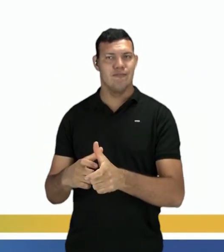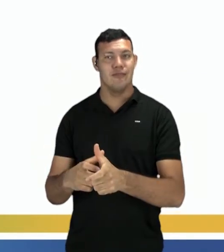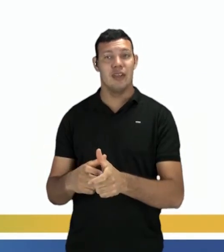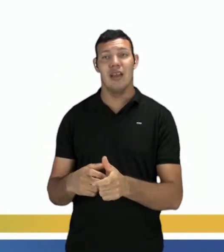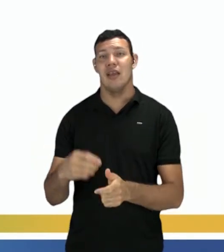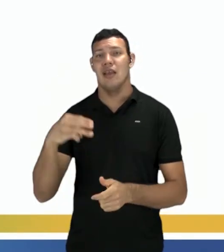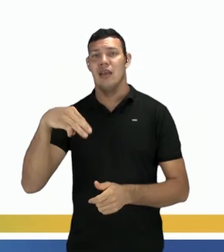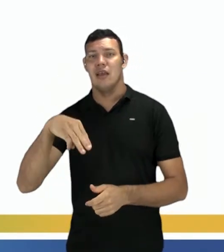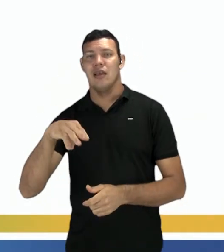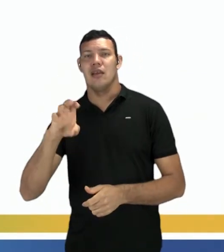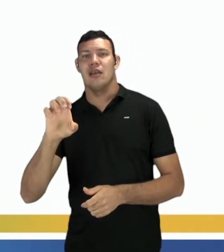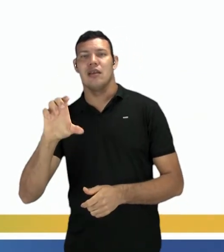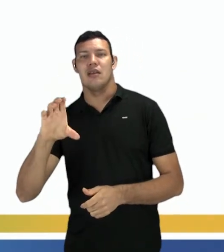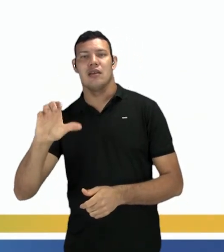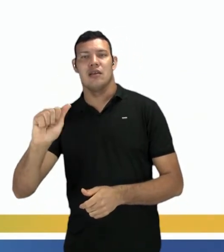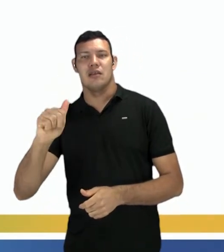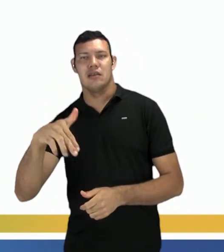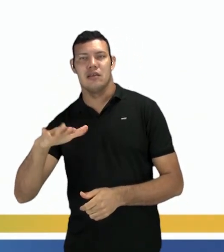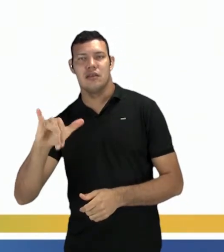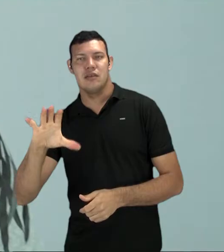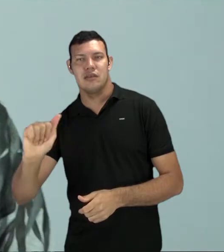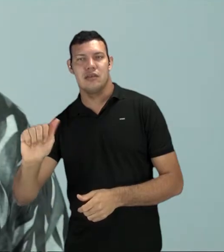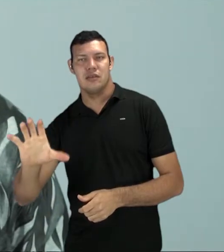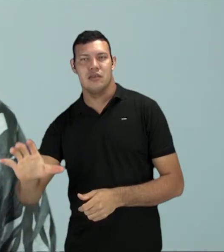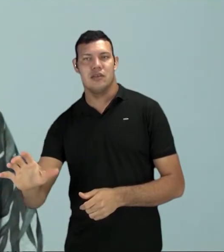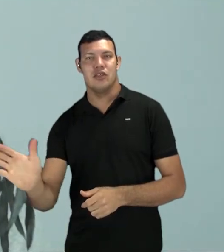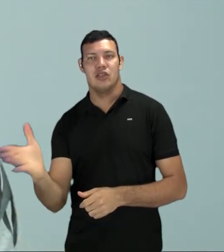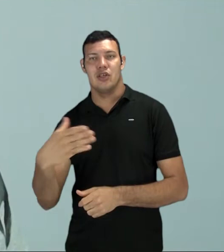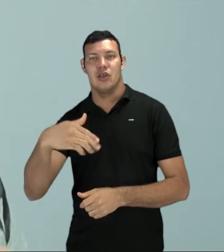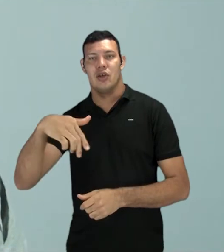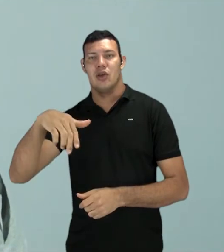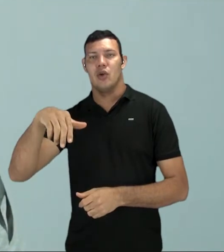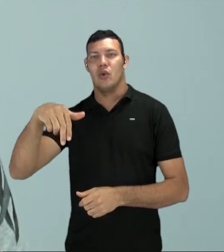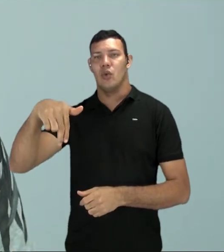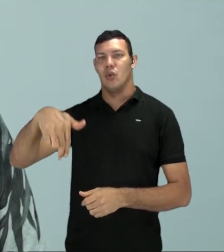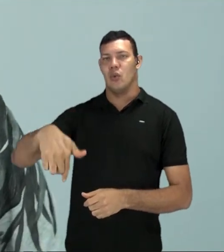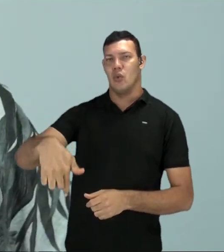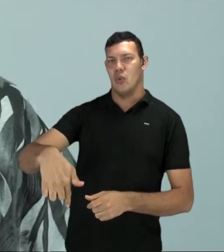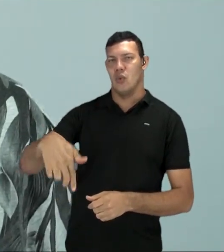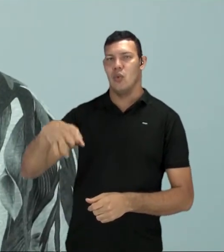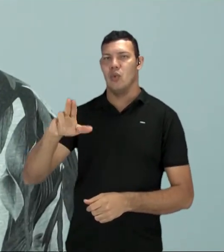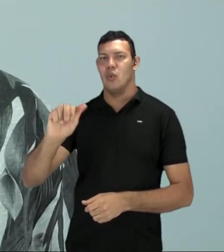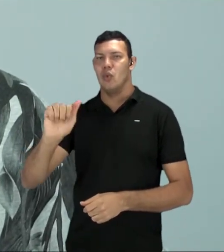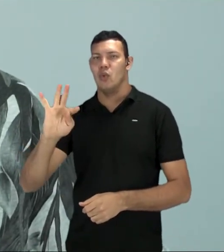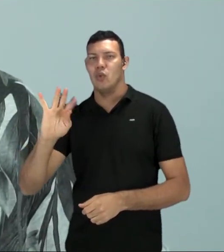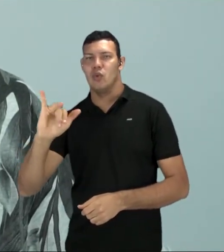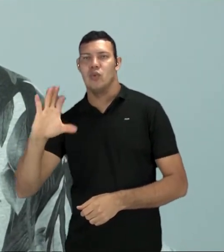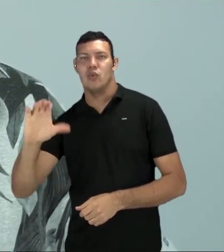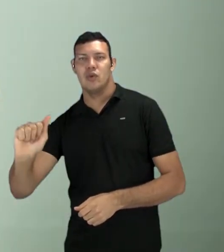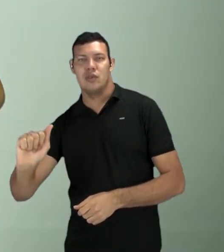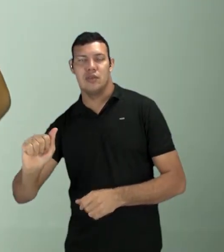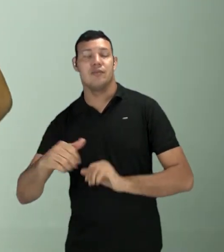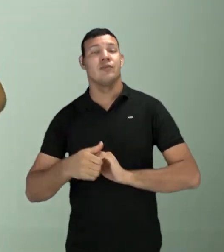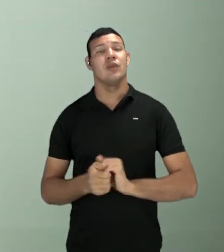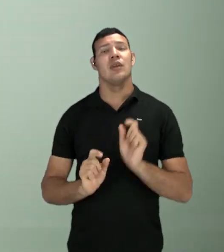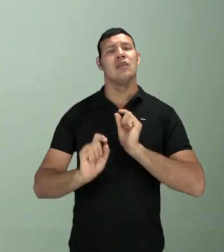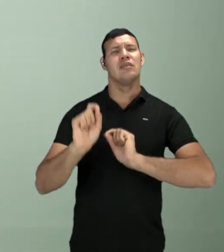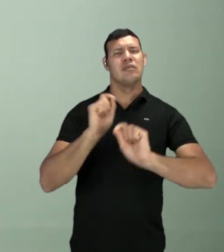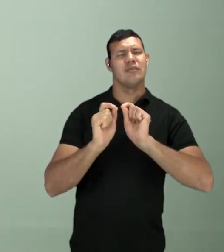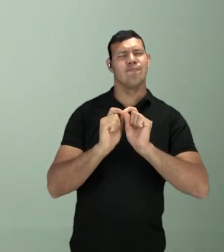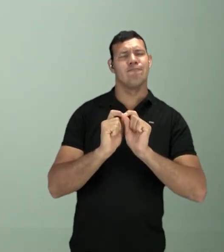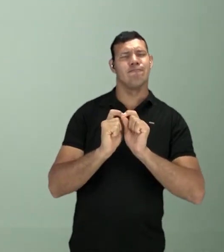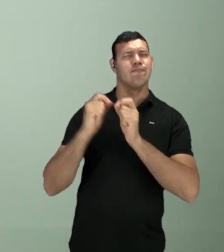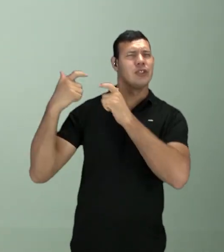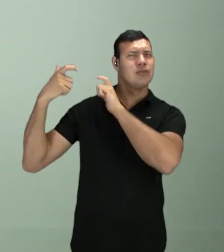bem, gente, que teoria louca hoje, que ela é muito prestigiada pelos cientistas, né? Essa teoria, ela questiona